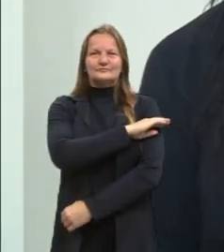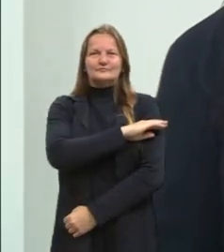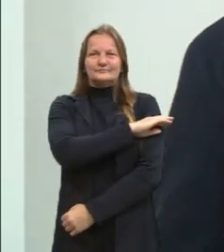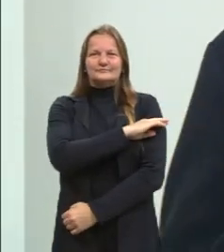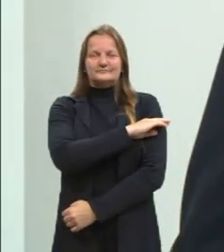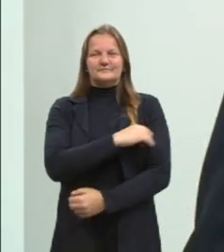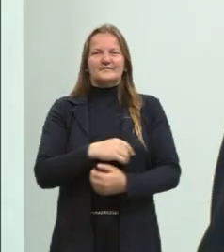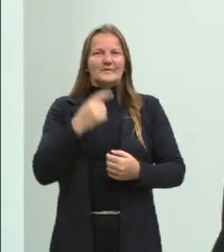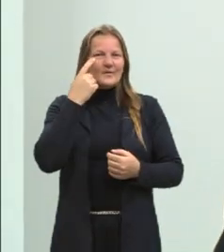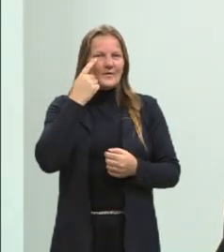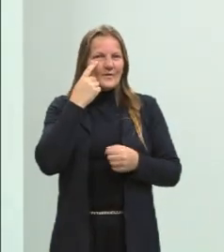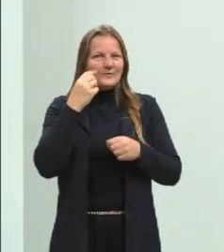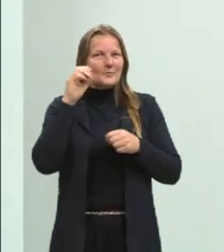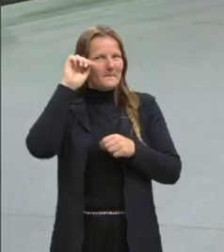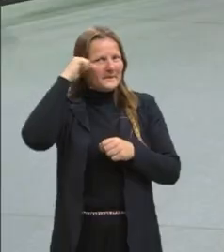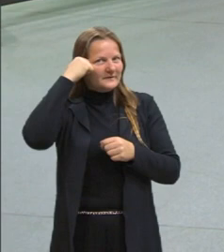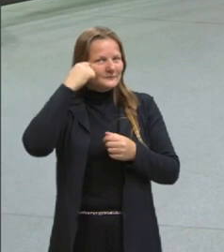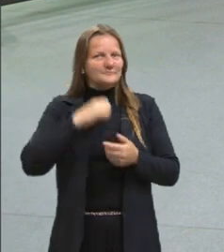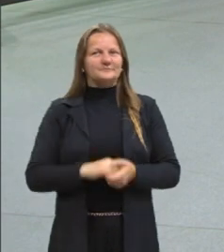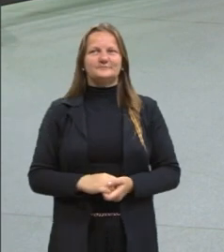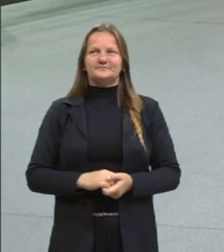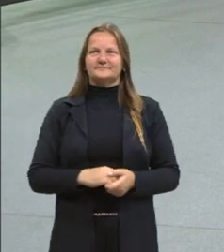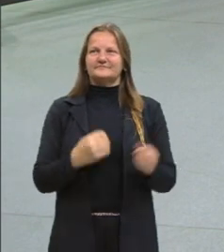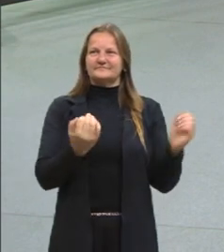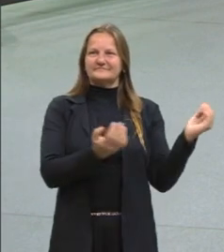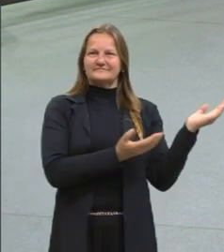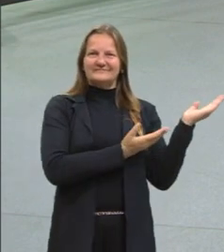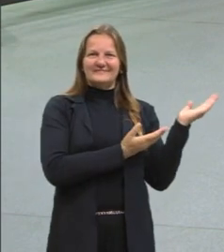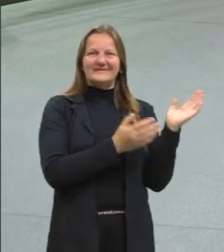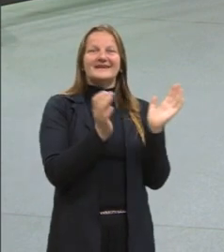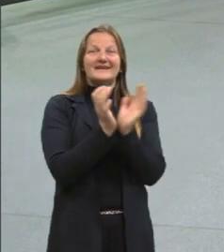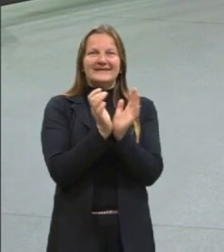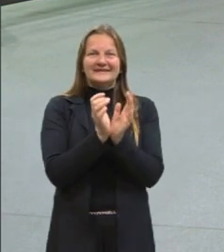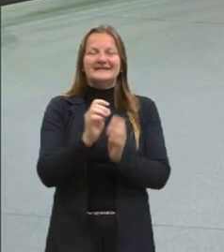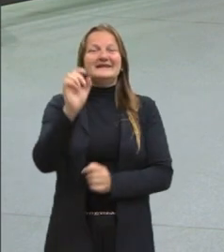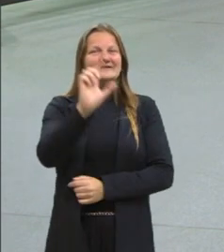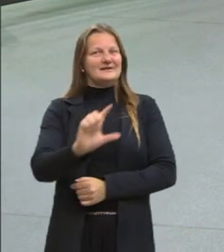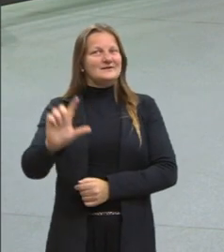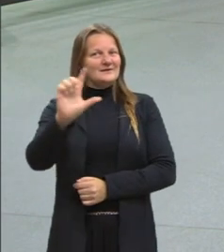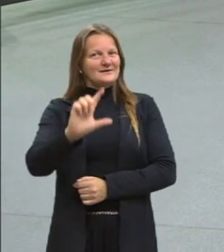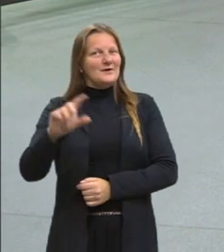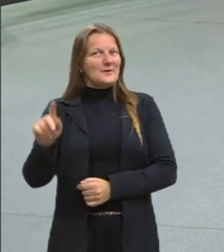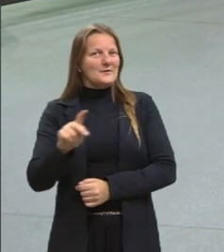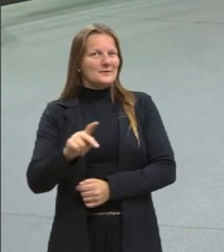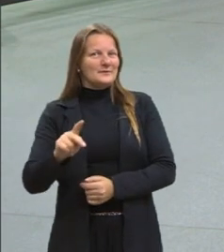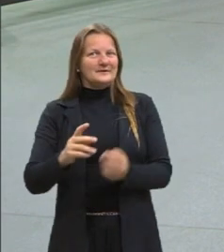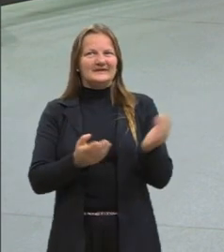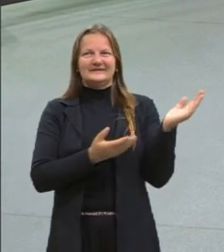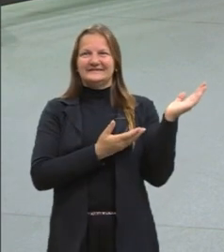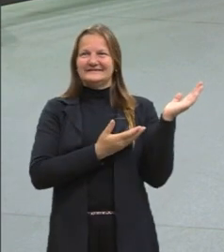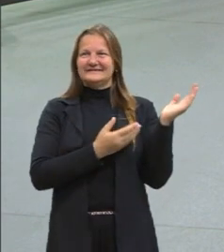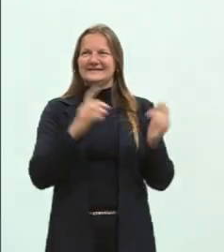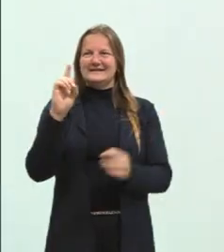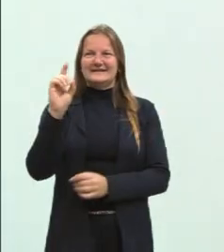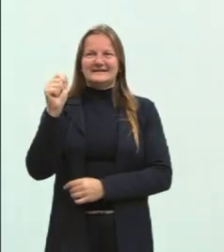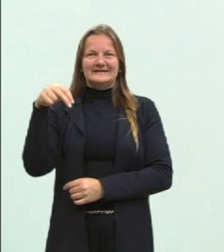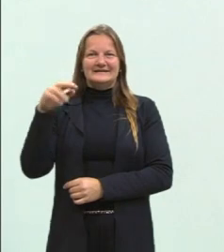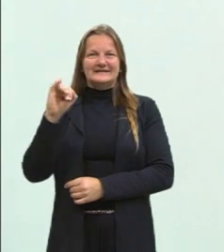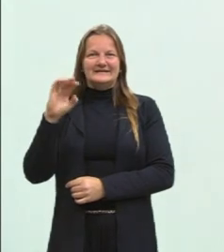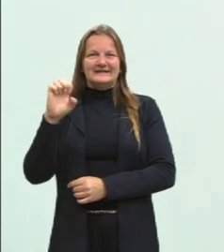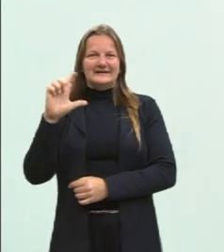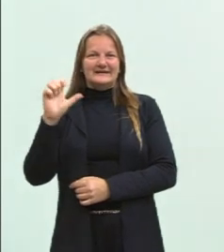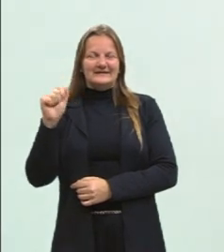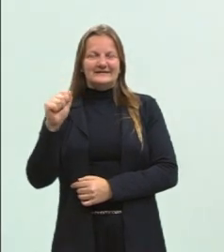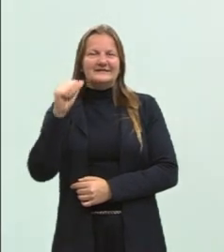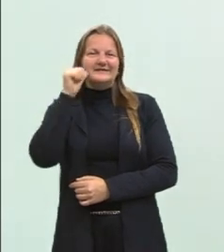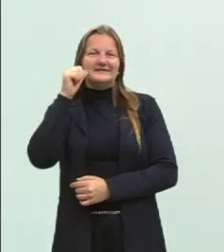e os olhos também pretos e a minha colega aí de literatura Eu Sou professora Daniela